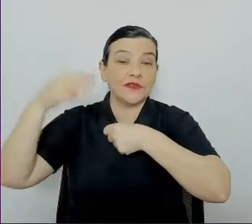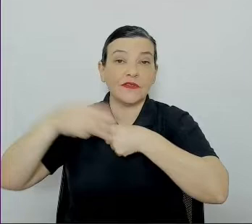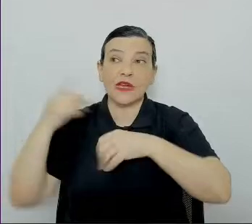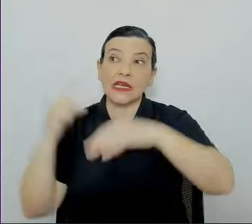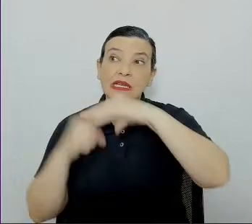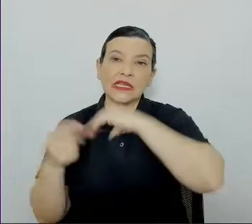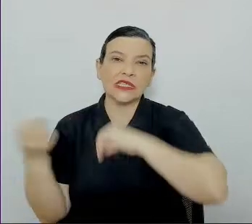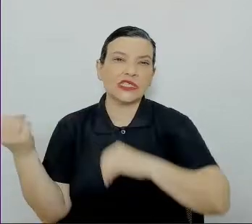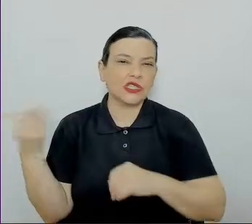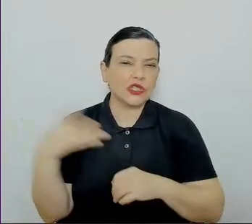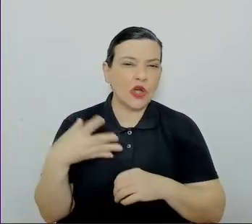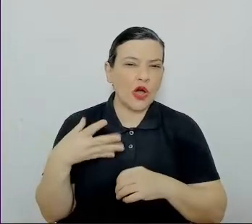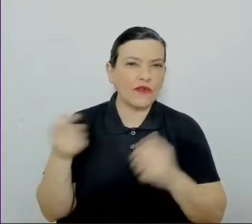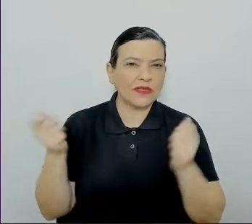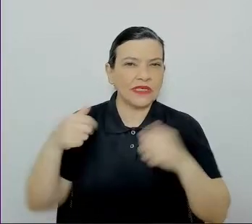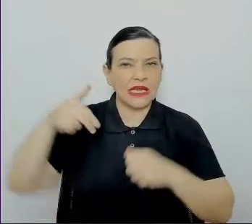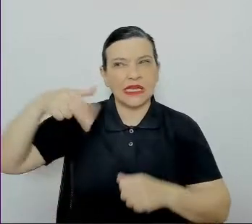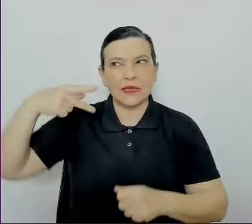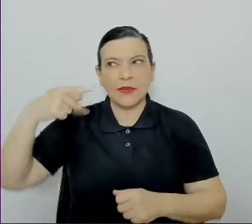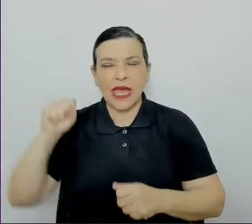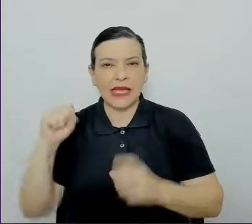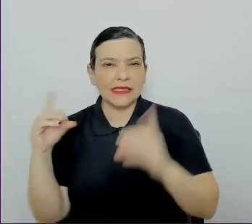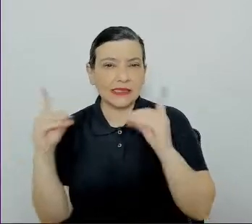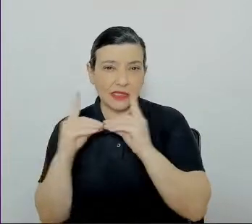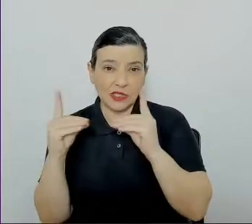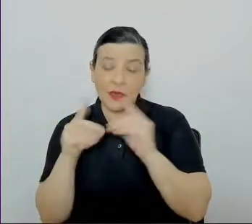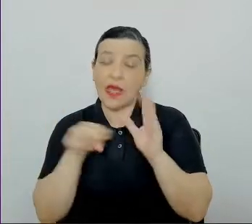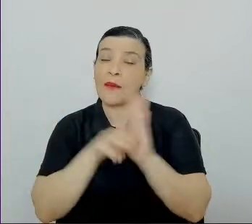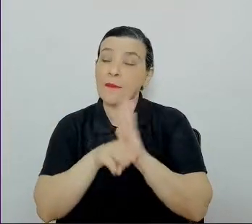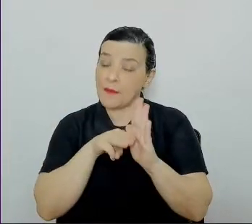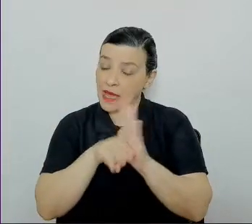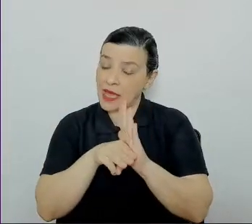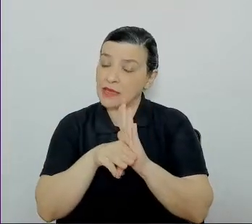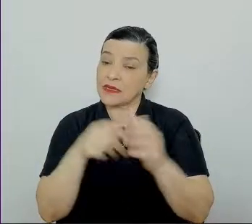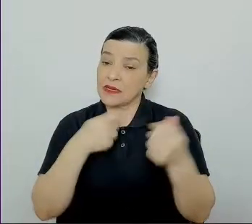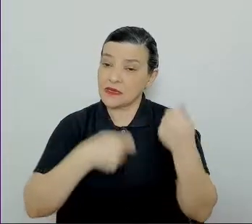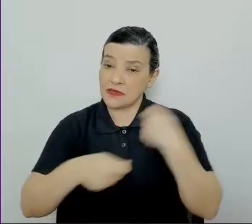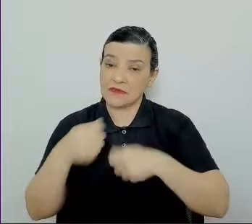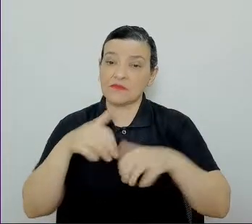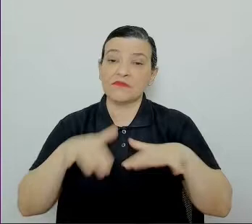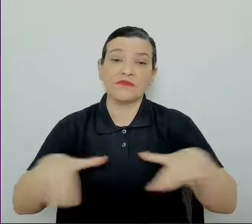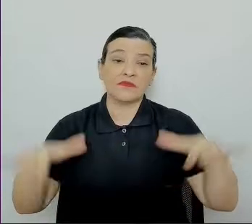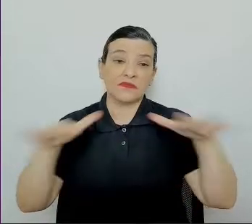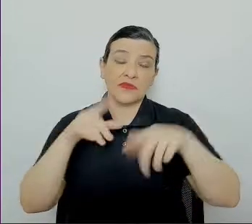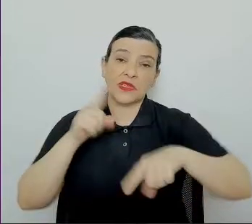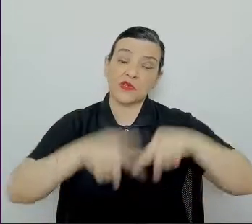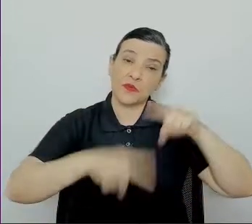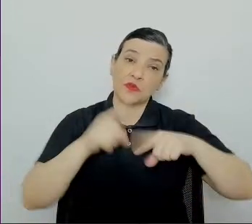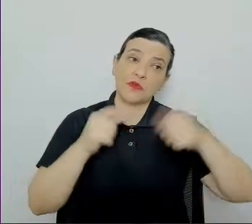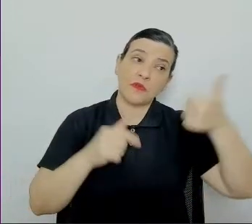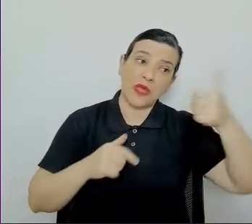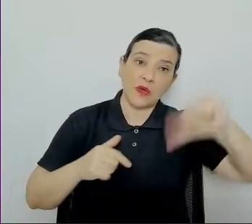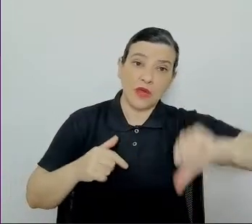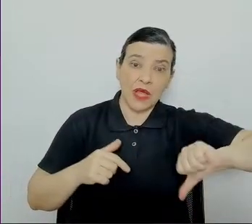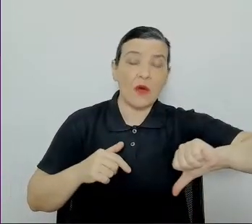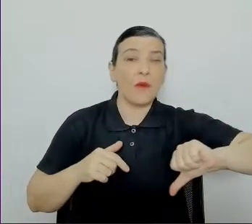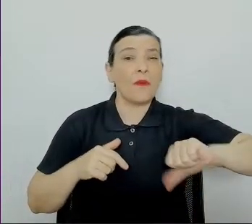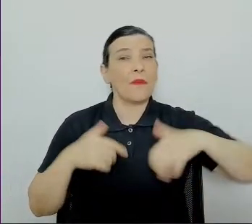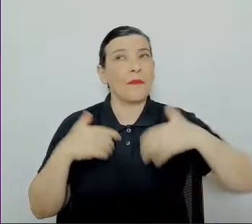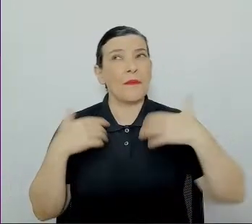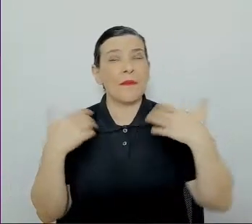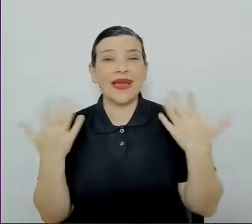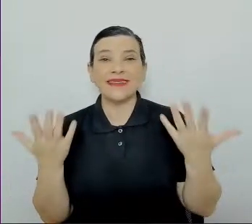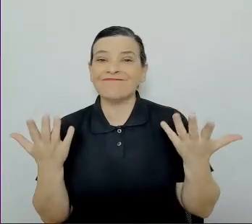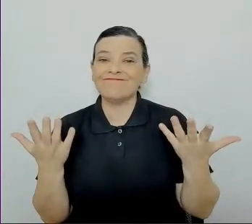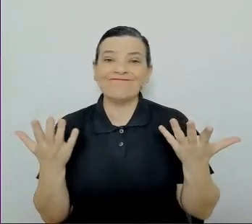churn, olha para NPS. Então, normalmente são métricas de negócio. Sim, elas dizem se o produto está indo bem ou não, mas ela deixa você meio cego. Você